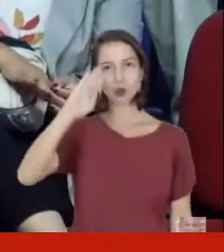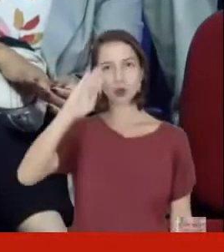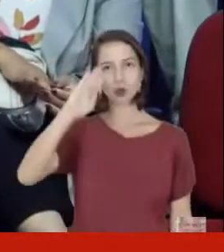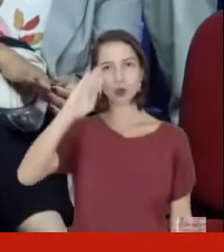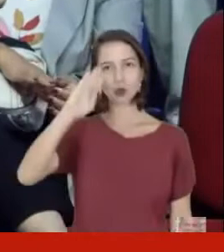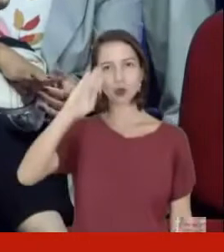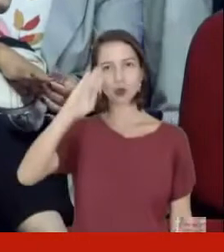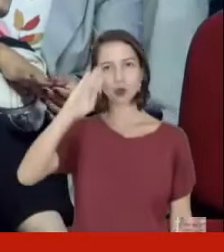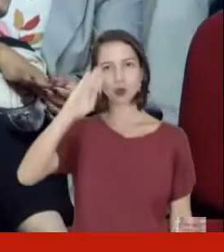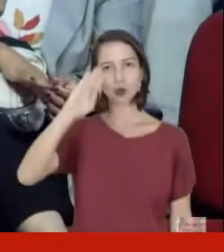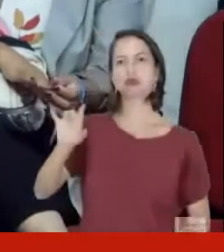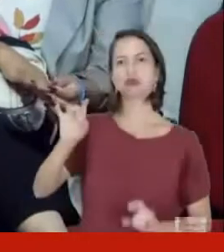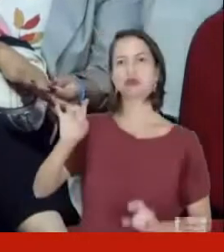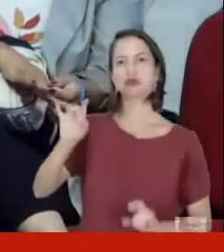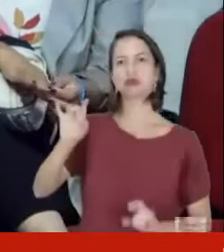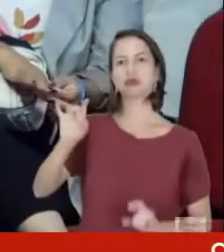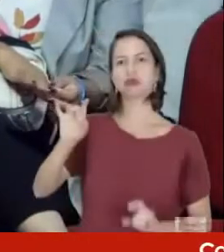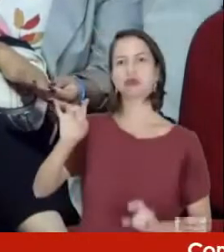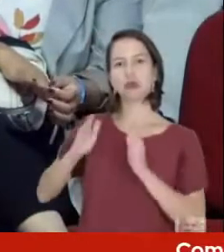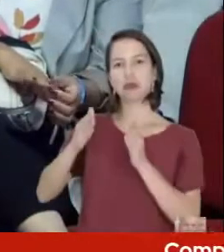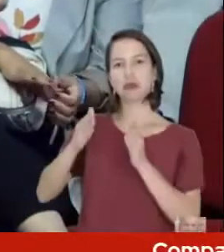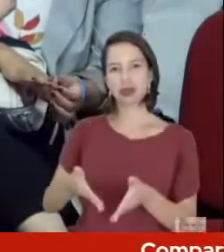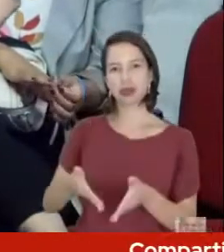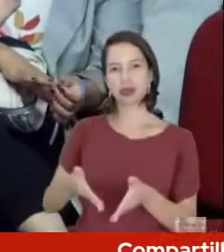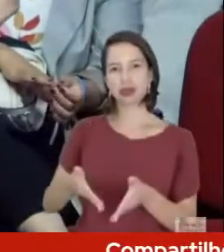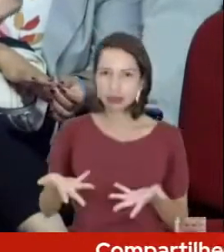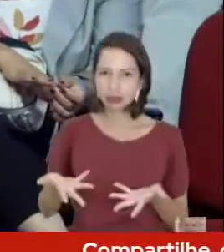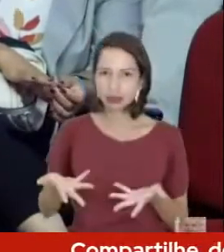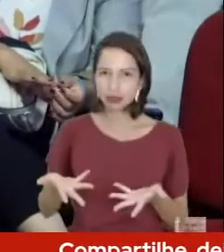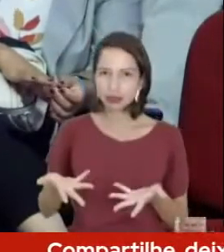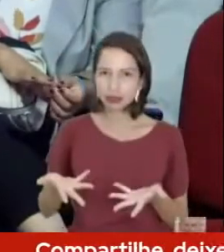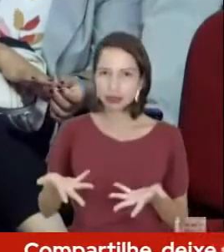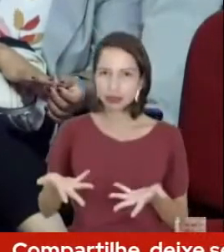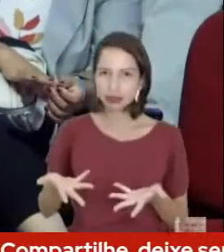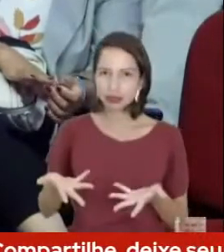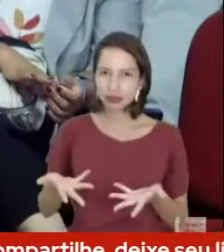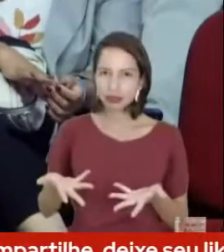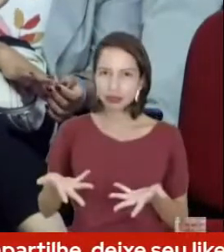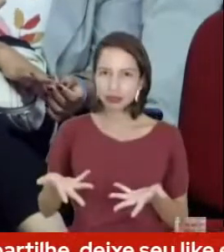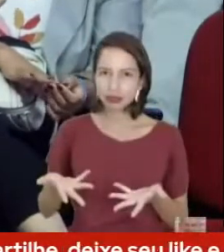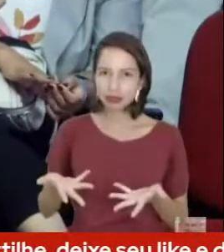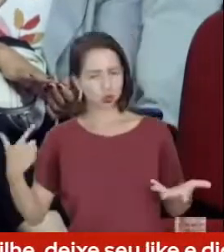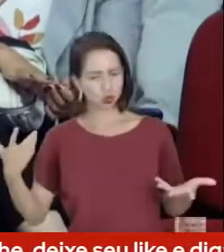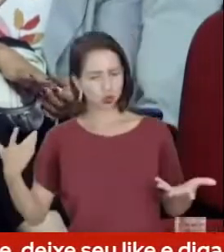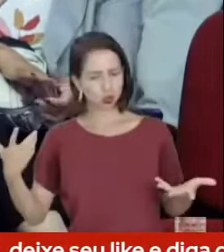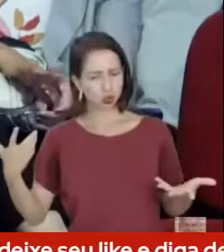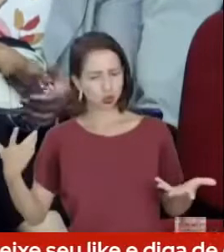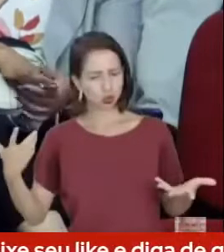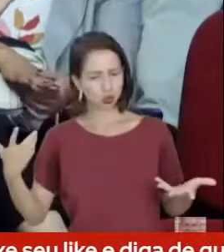Na eventualidade de um conflito, ou se os interesses brasileiros